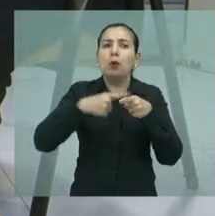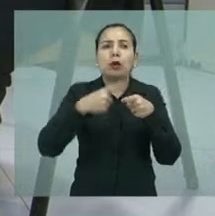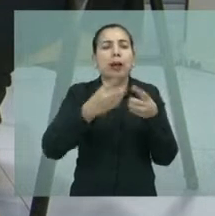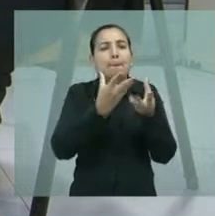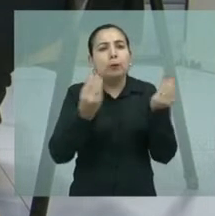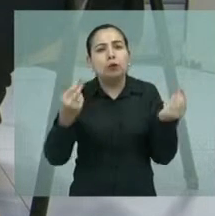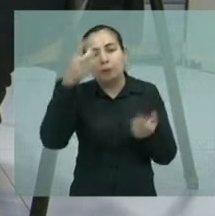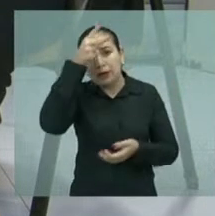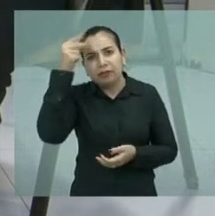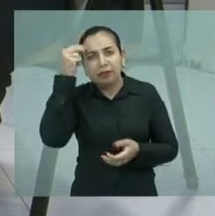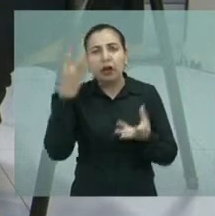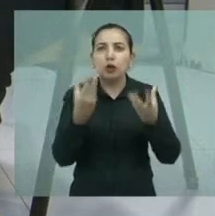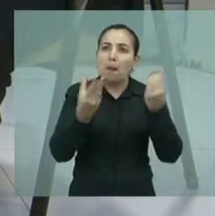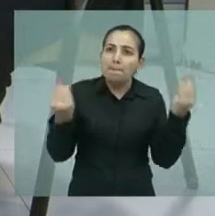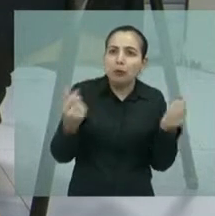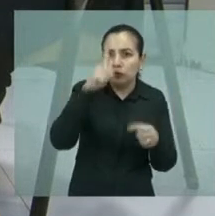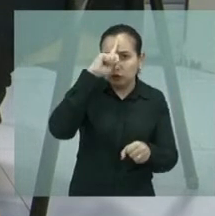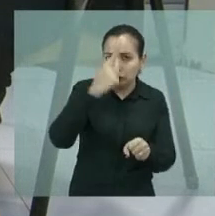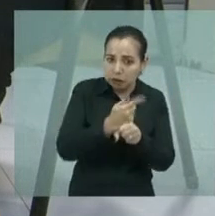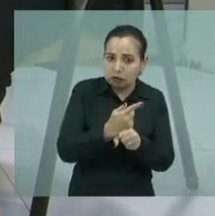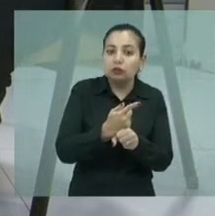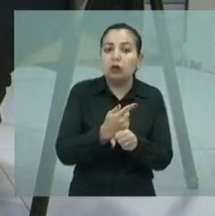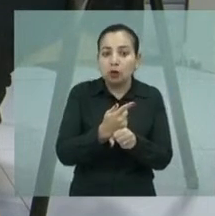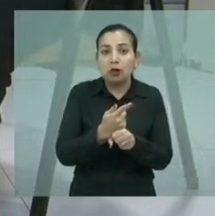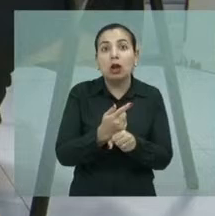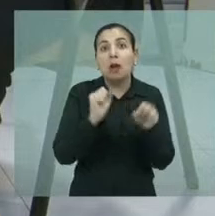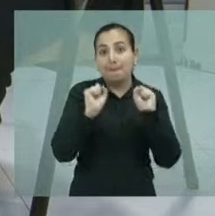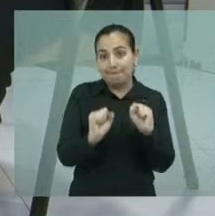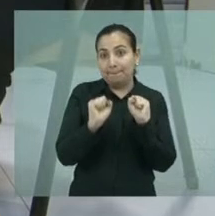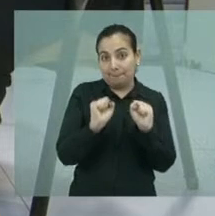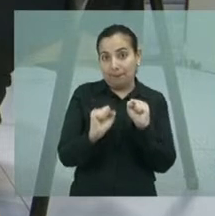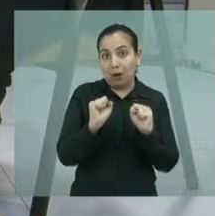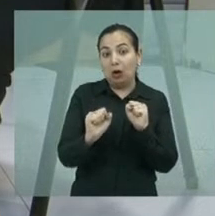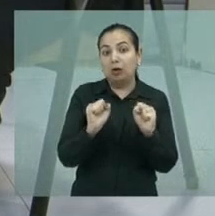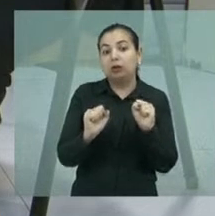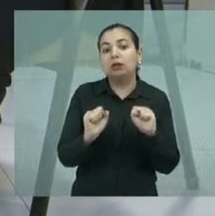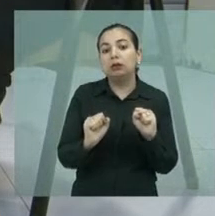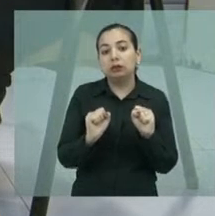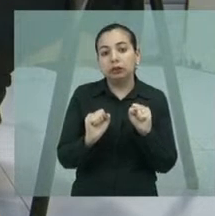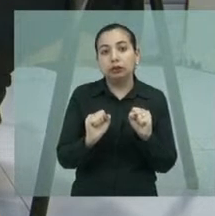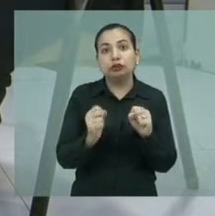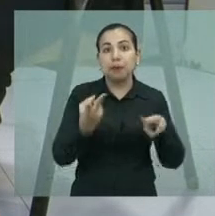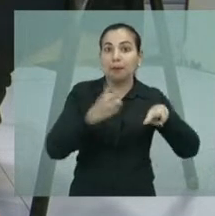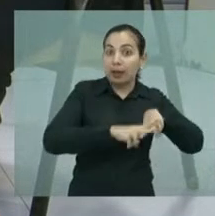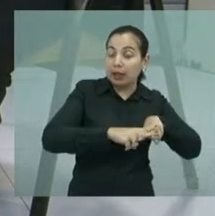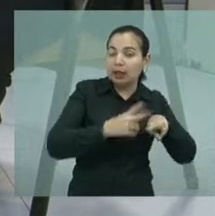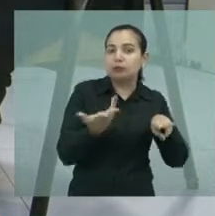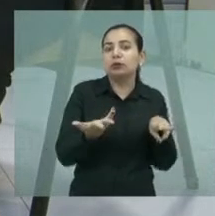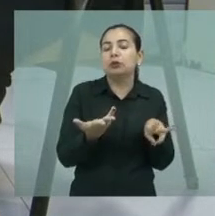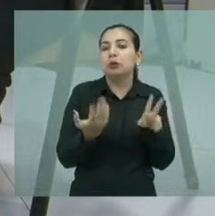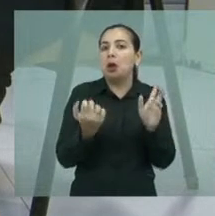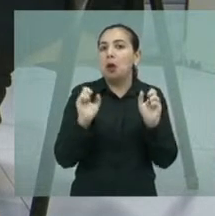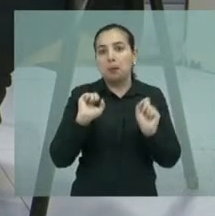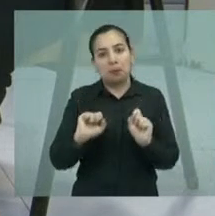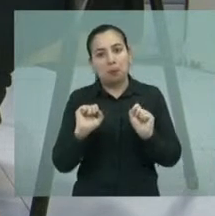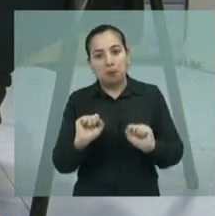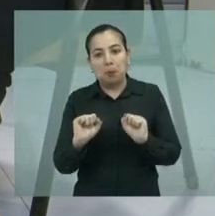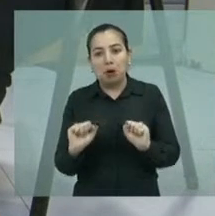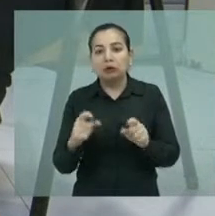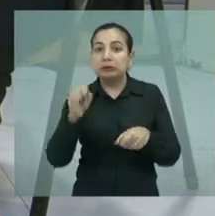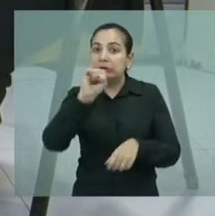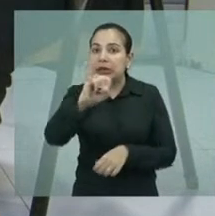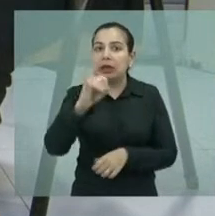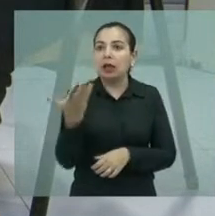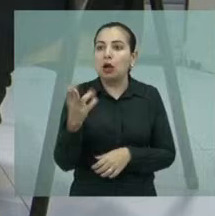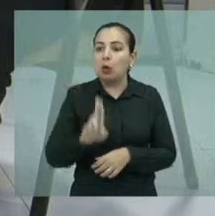até gestores estaduais, eles correm o risco, né? Correm o risco de serem presos se eles não agirem